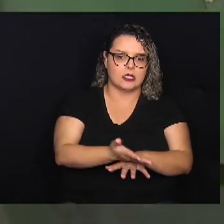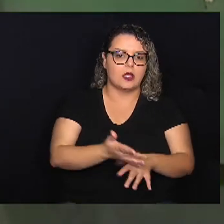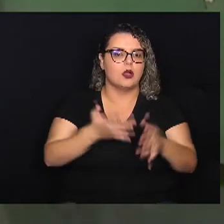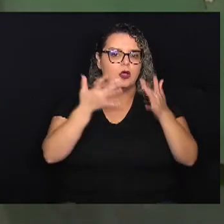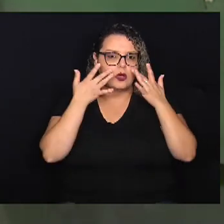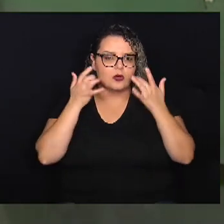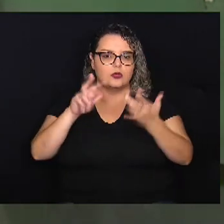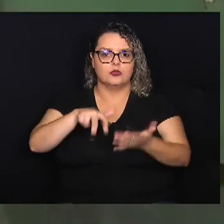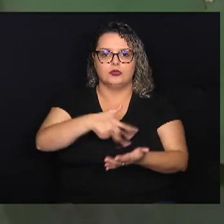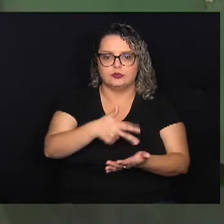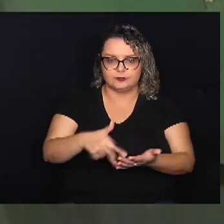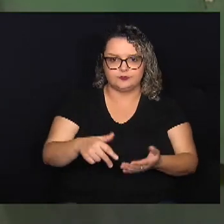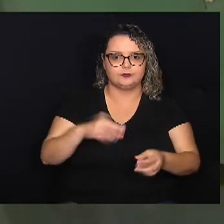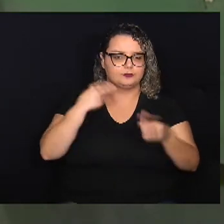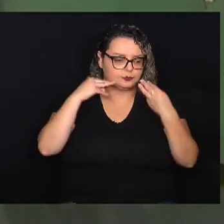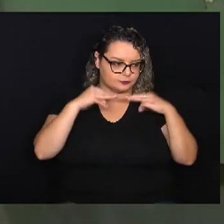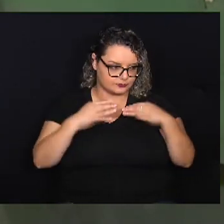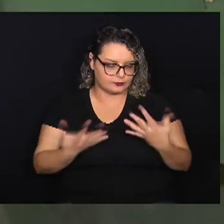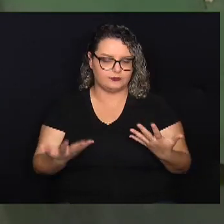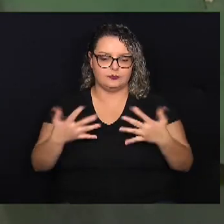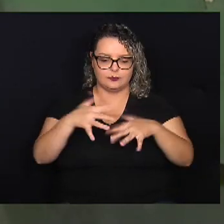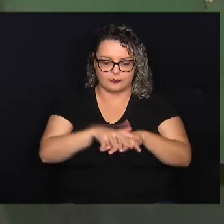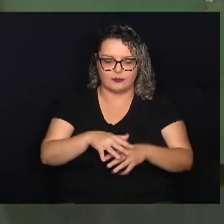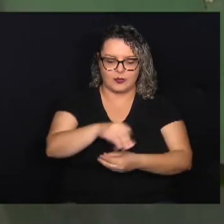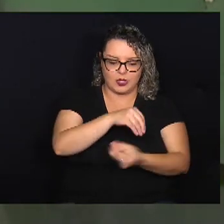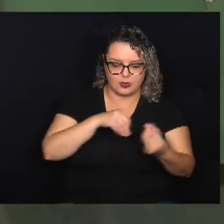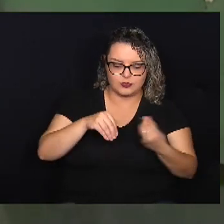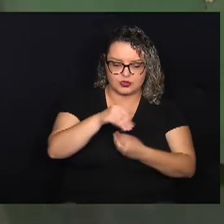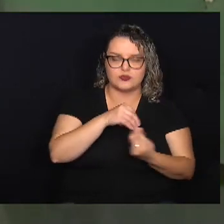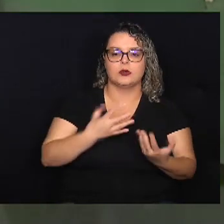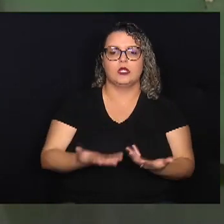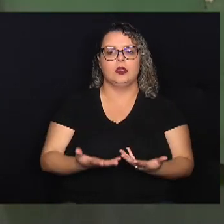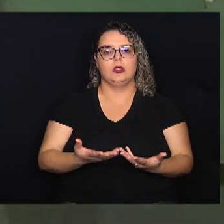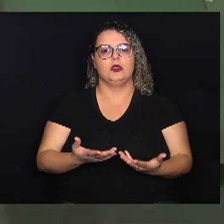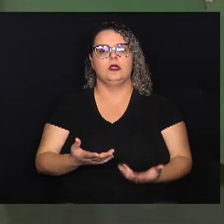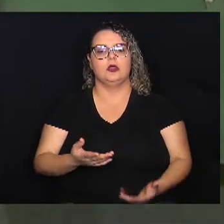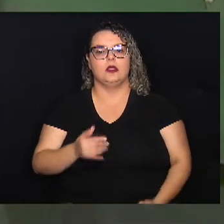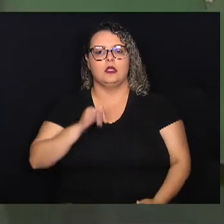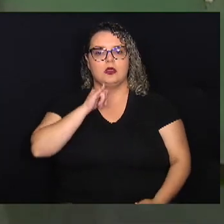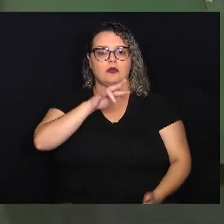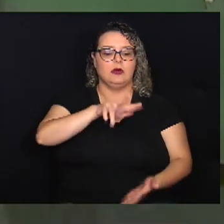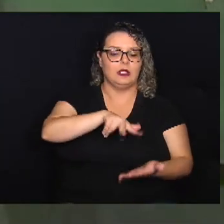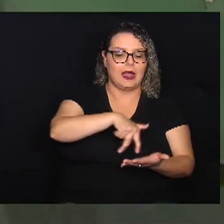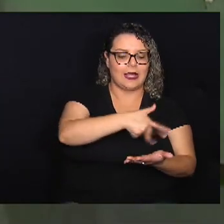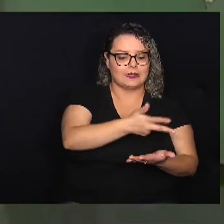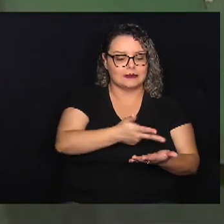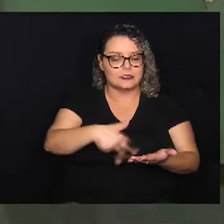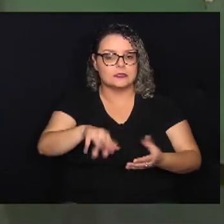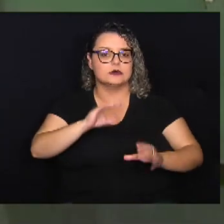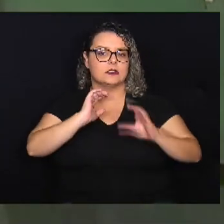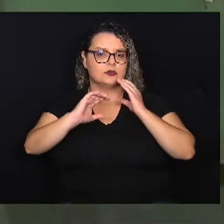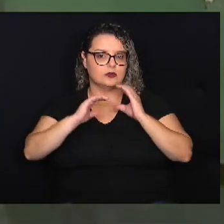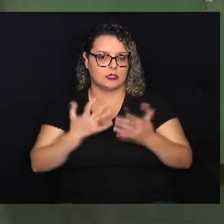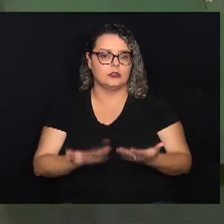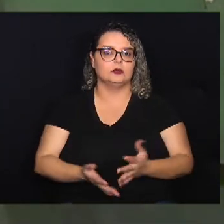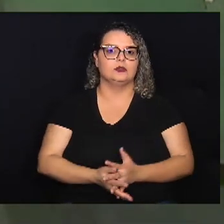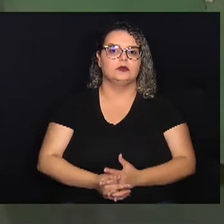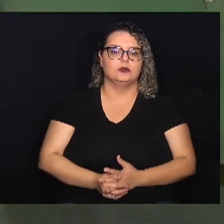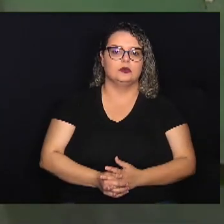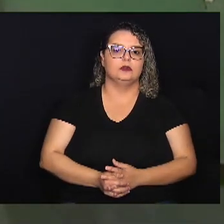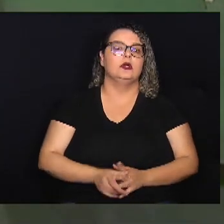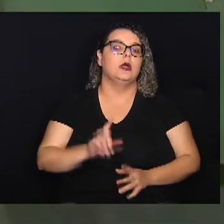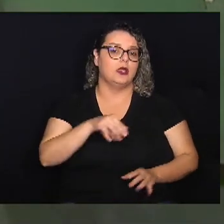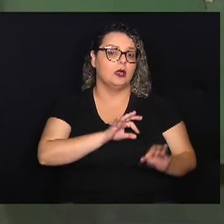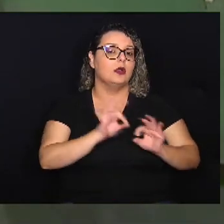a dança e a música, né? Então, eu chamo de a dança do cantor, né, nesse sentido mais amplo, né? Então, é uma